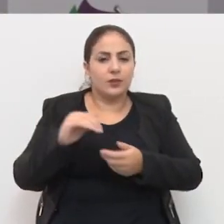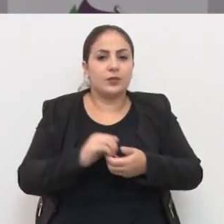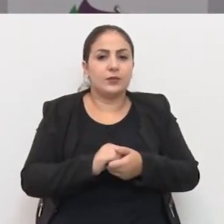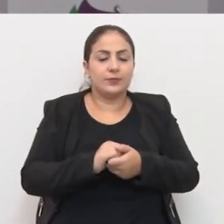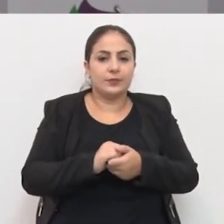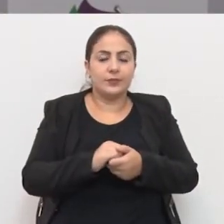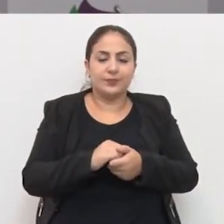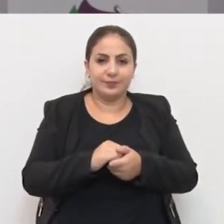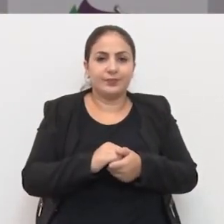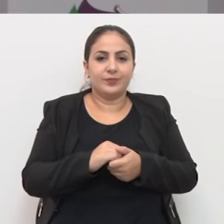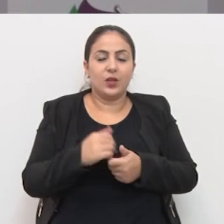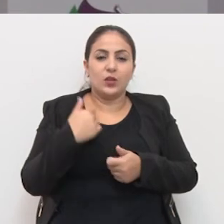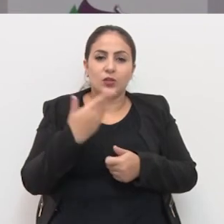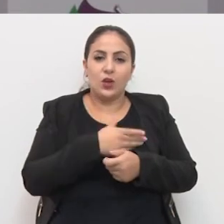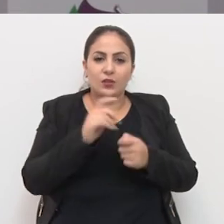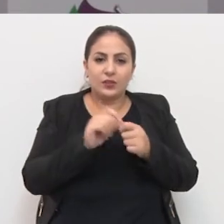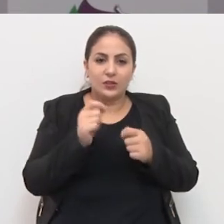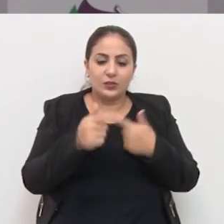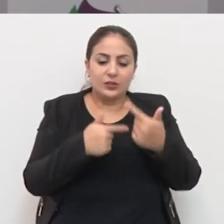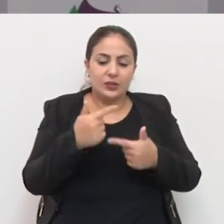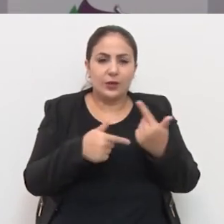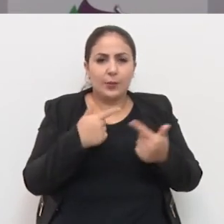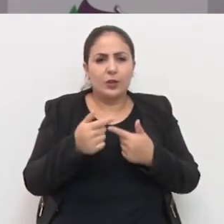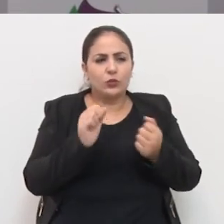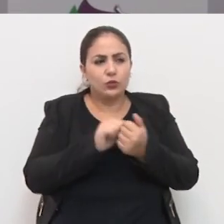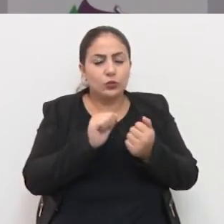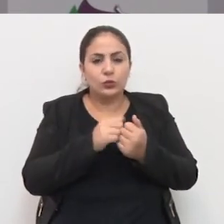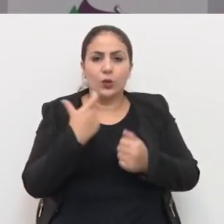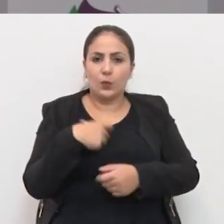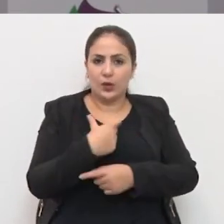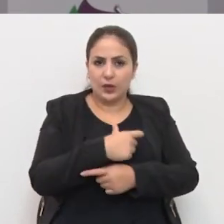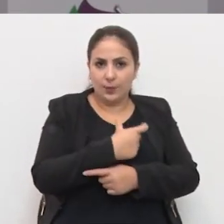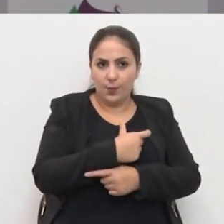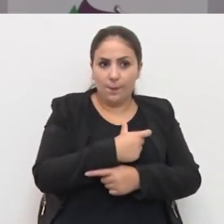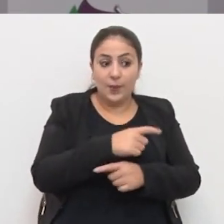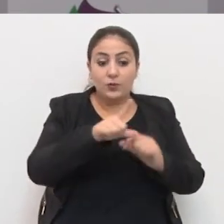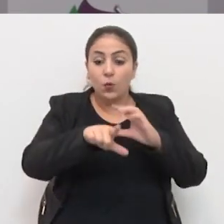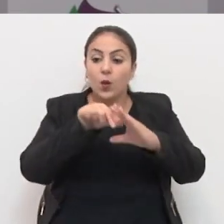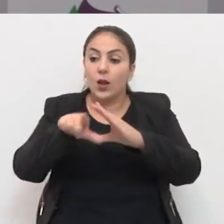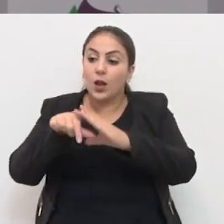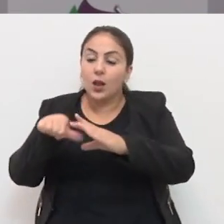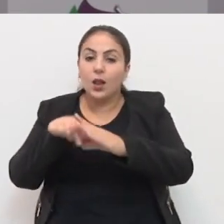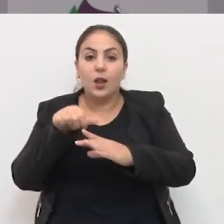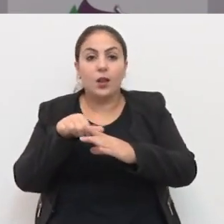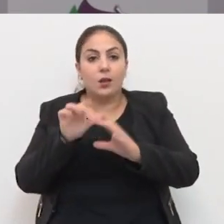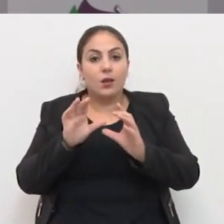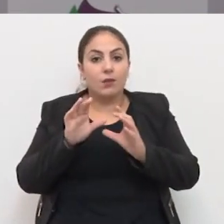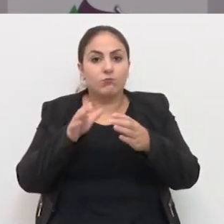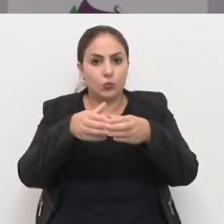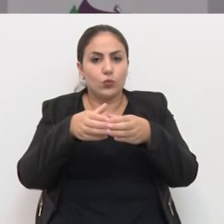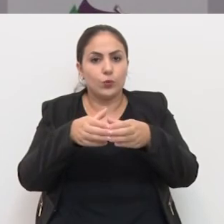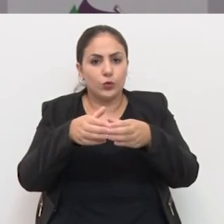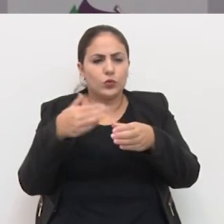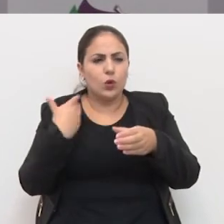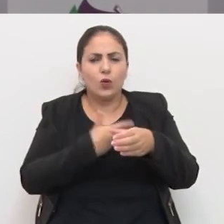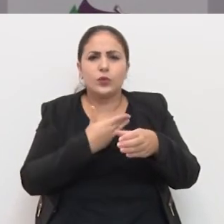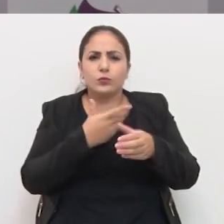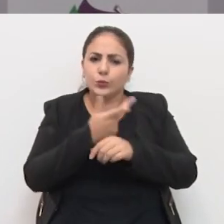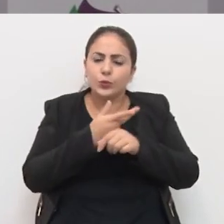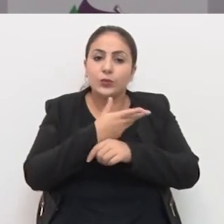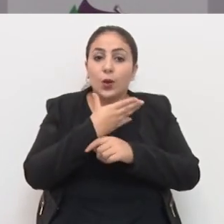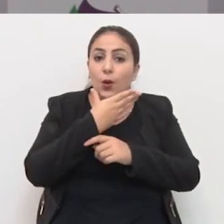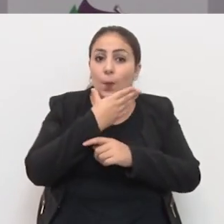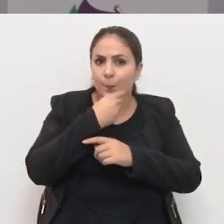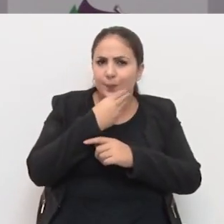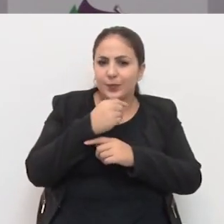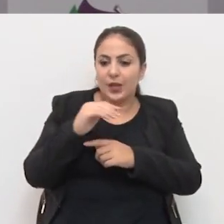norte do estado, junto ao Grêmio, né, na captação, junto à categoria de base do Grêmio. E nós vamos estar em busca de meninos,